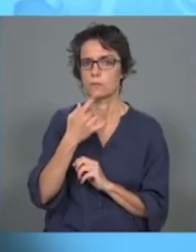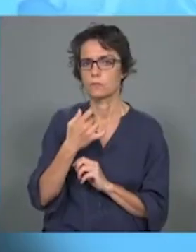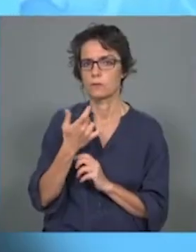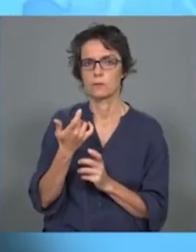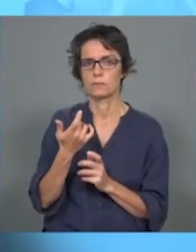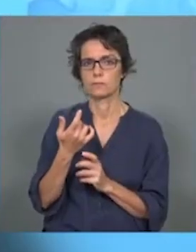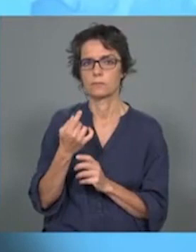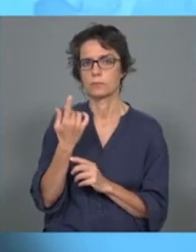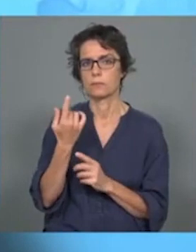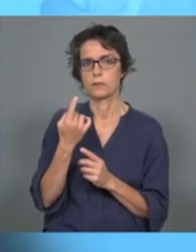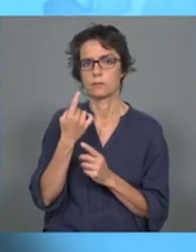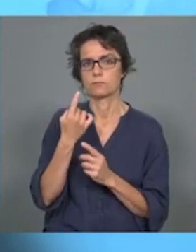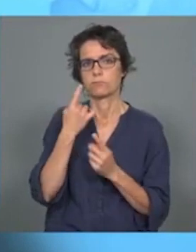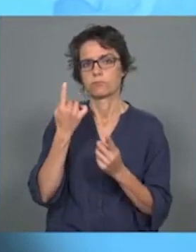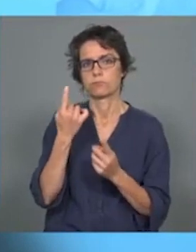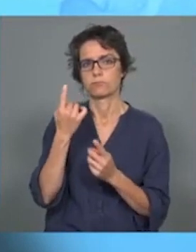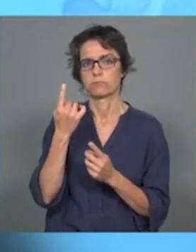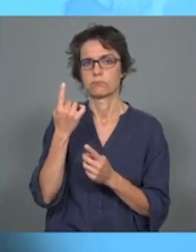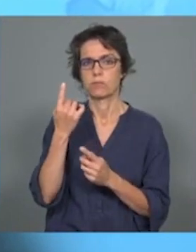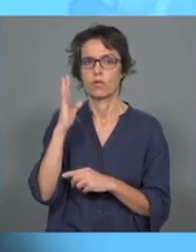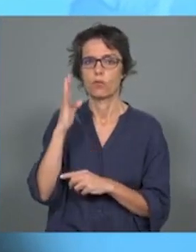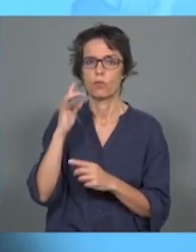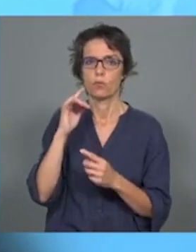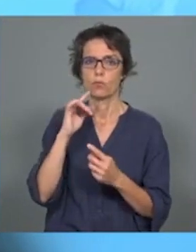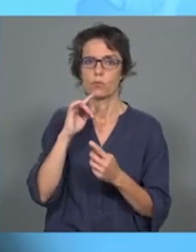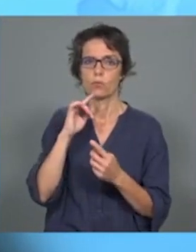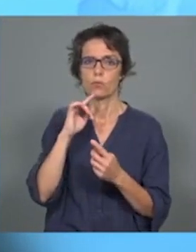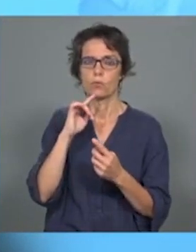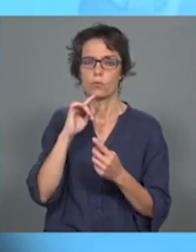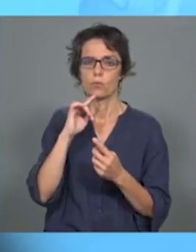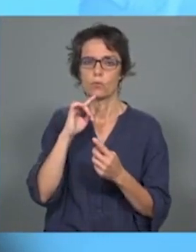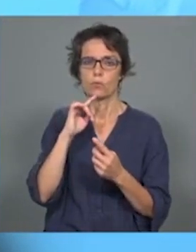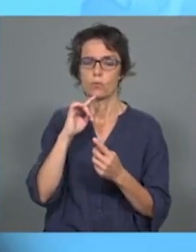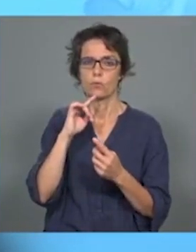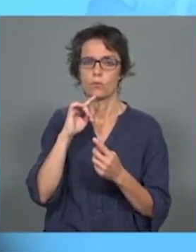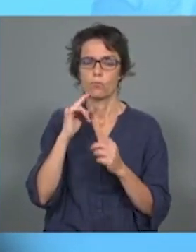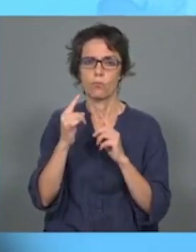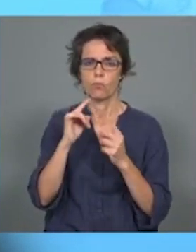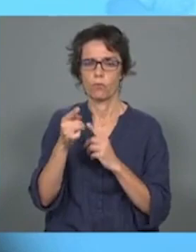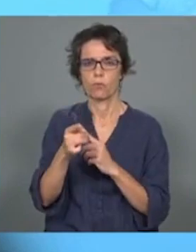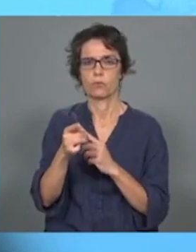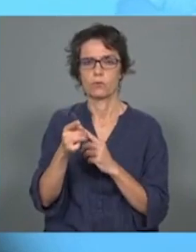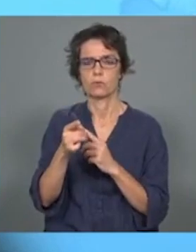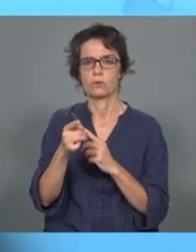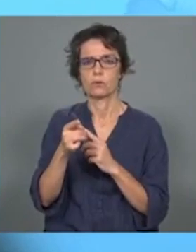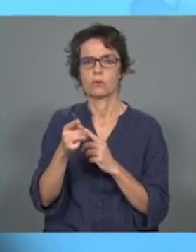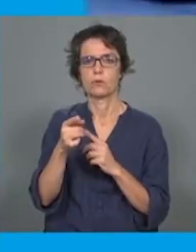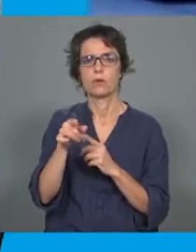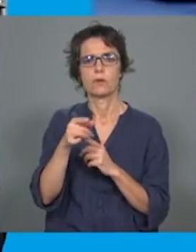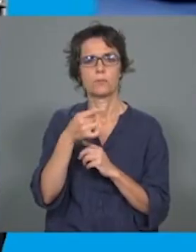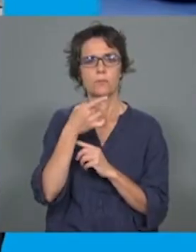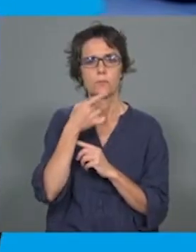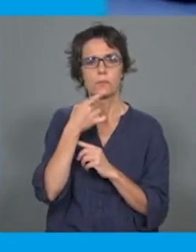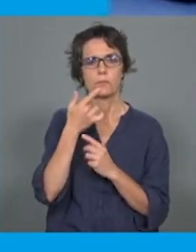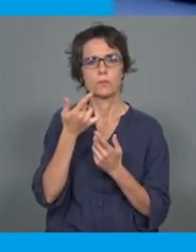apresentação deste colóquio a partir dessa frase um olhar para a dor com outro